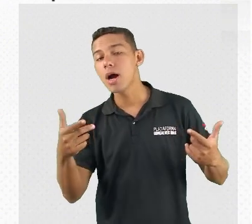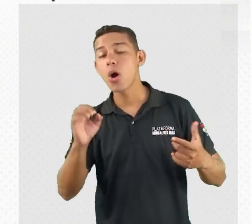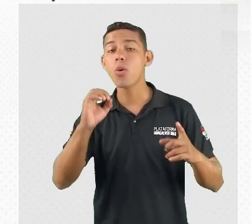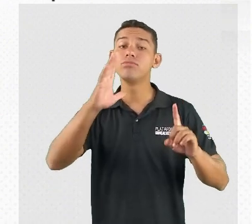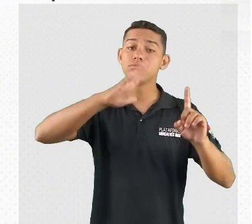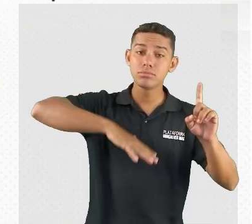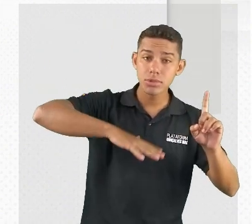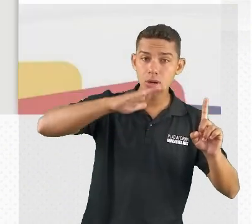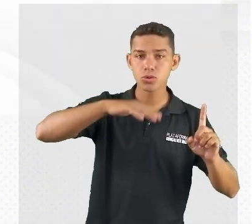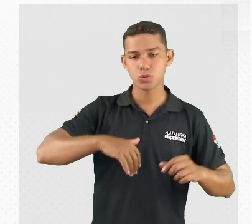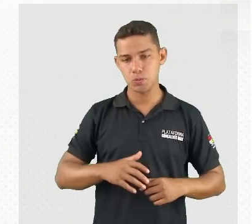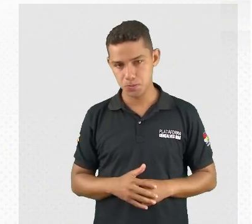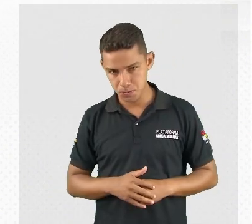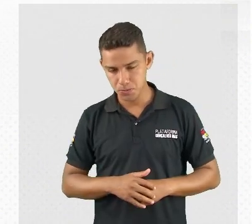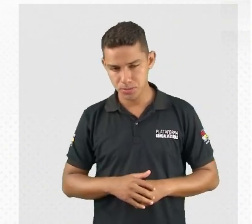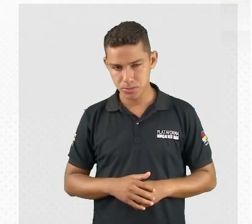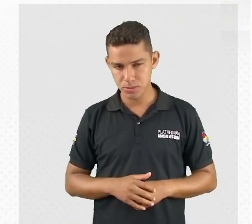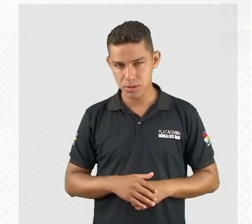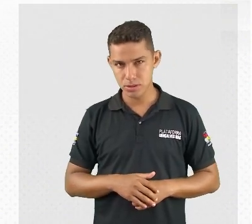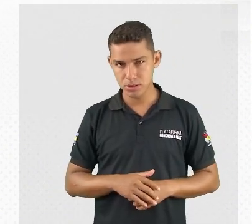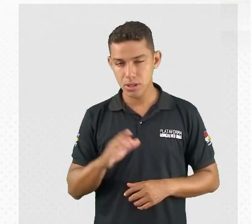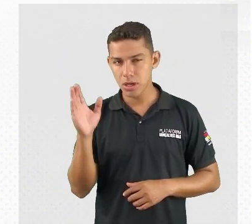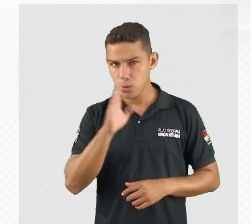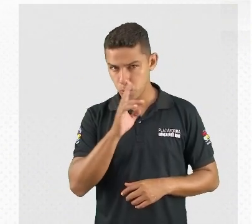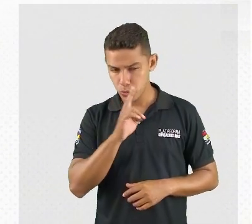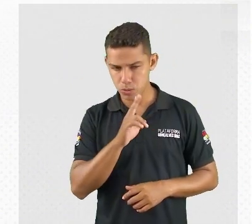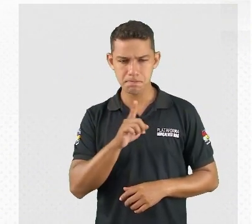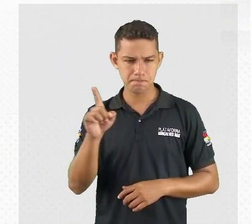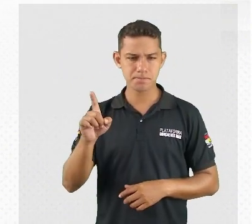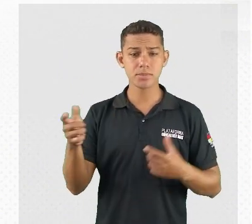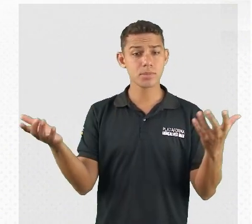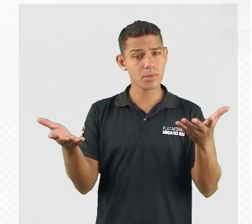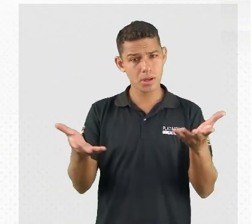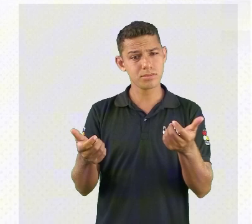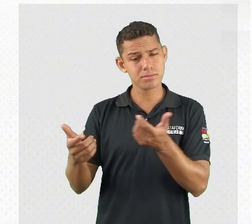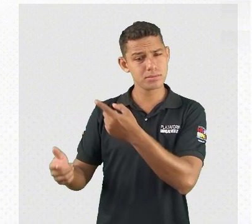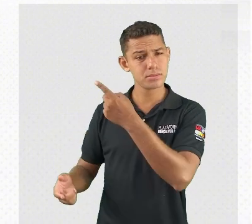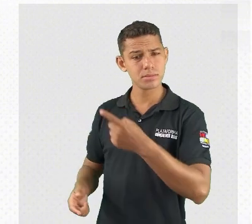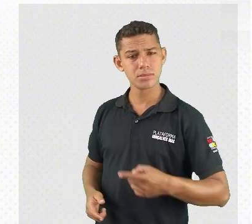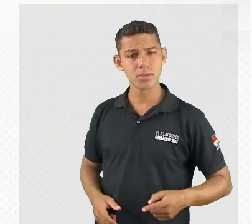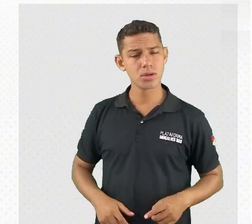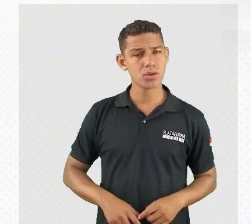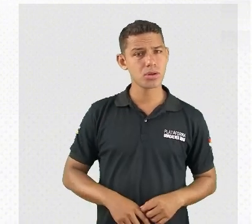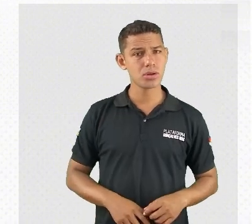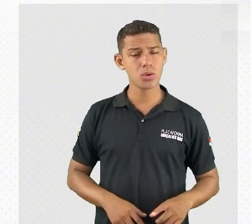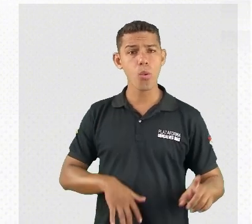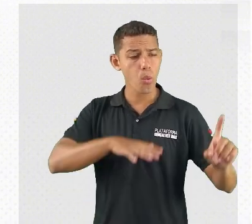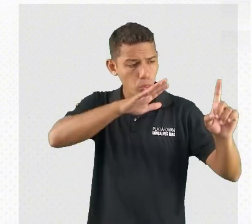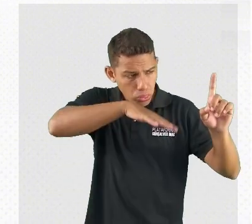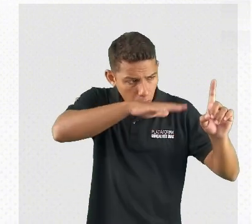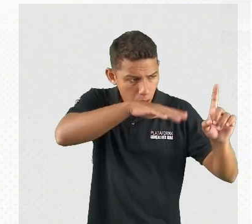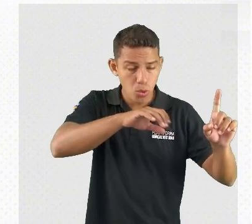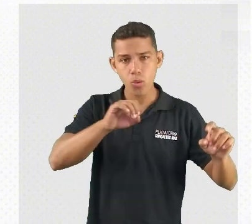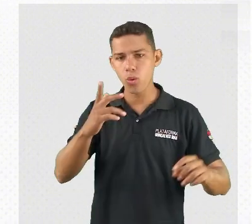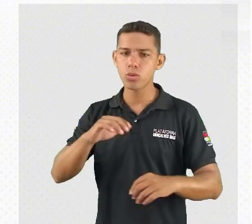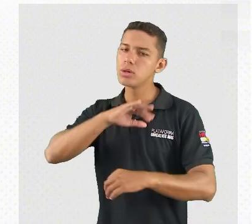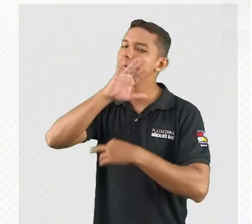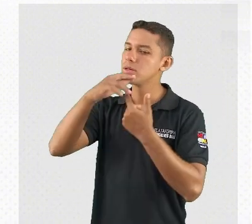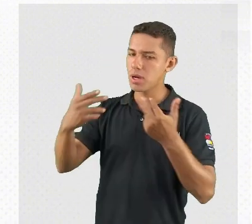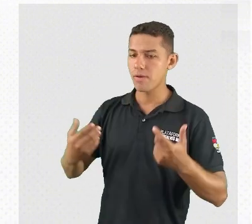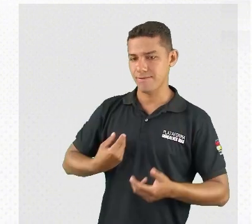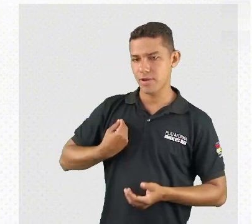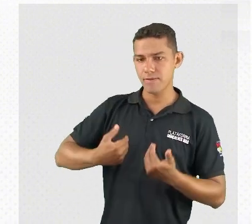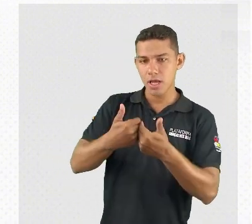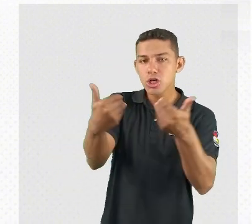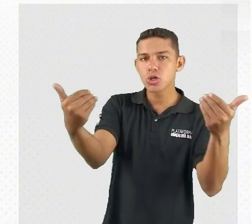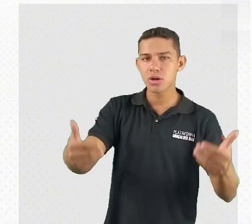E a gente vai ver isso já já. E ele vai dizer isso agora, na verdade. Só os deuses, os animais, podem viver isolados,